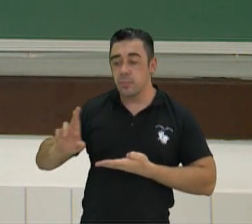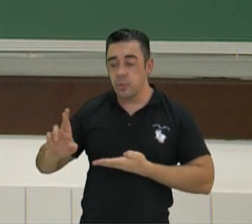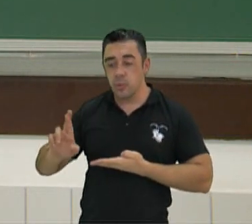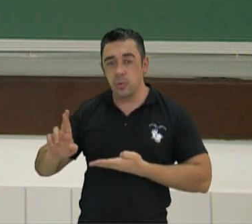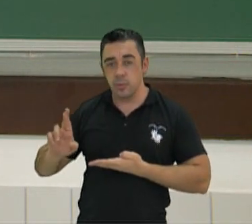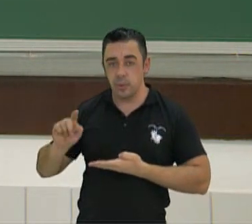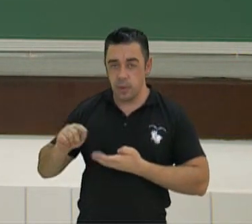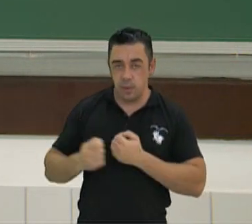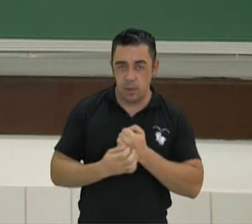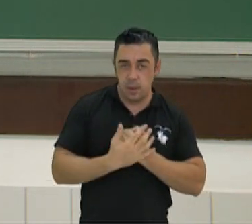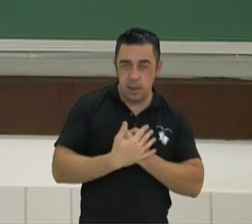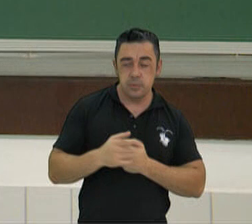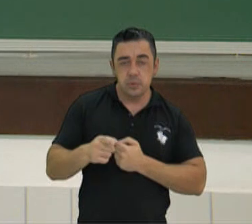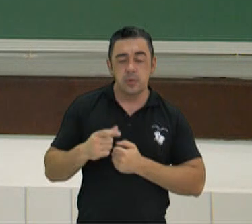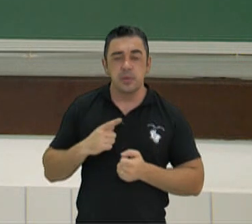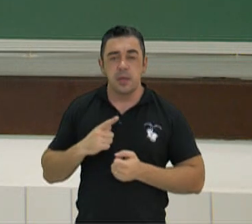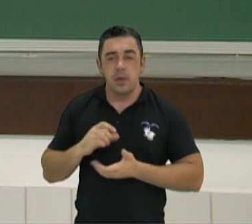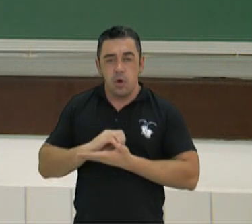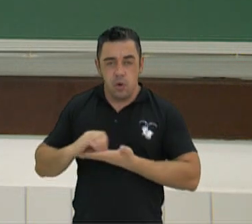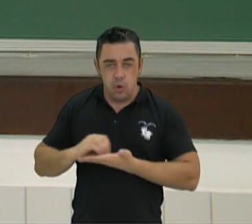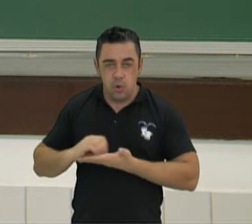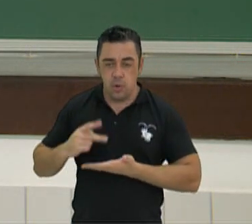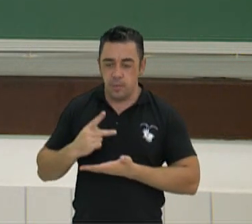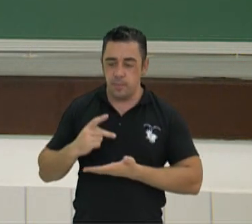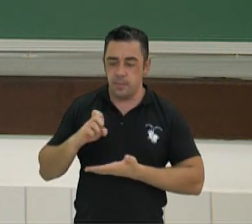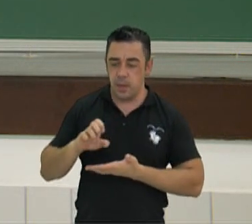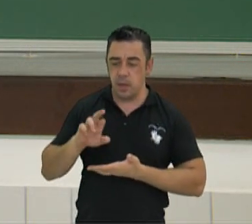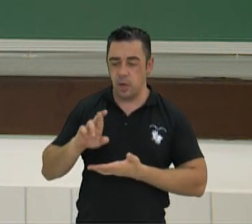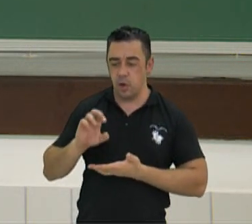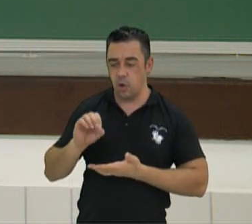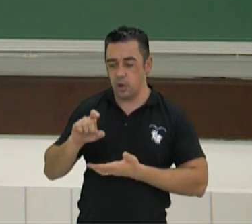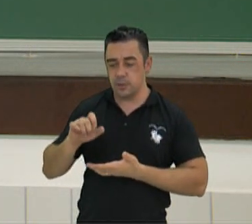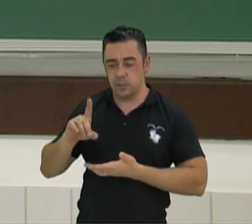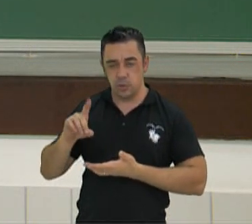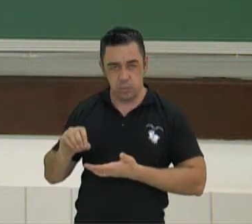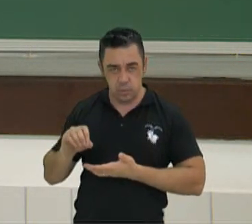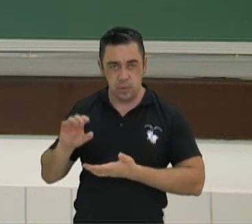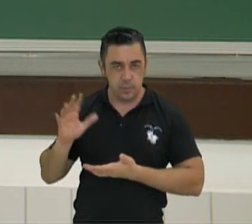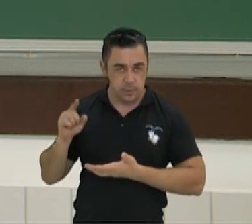o ácido bromídrico na presença de peróxido, certo? Que é a